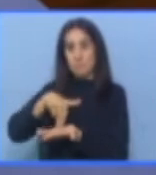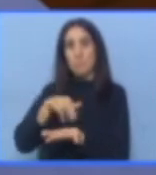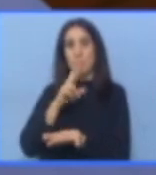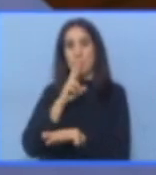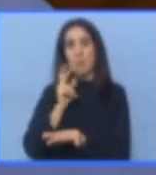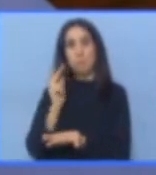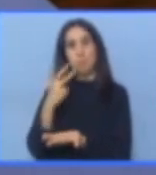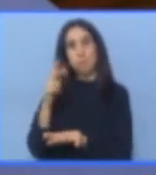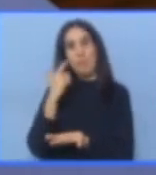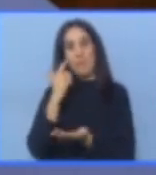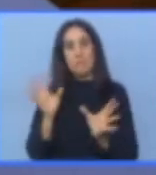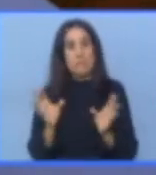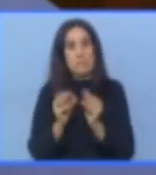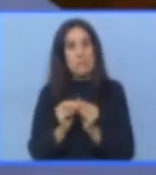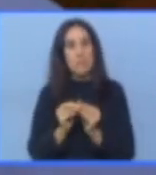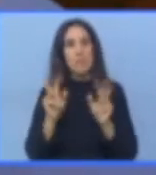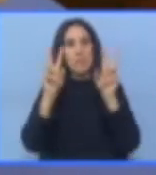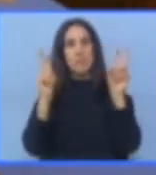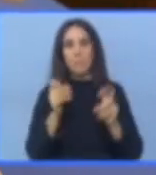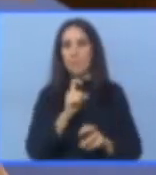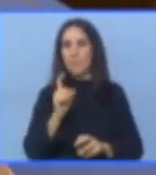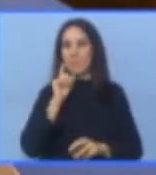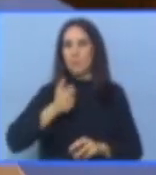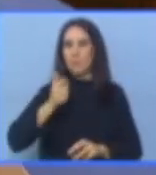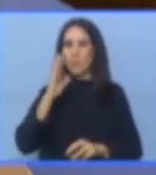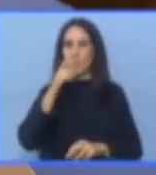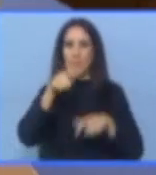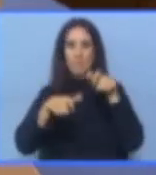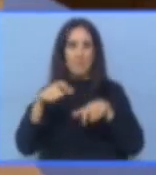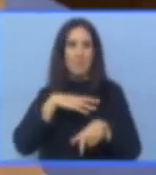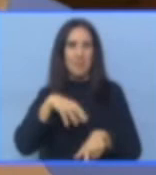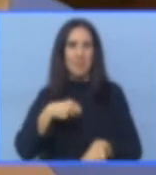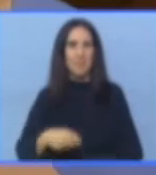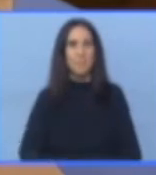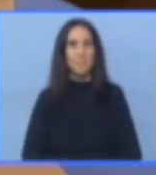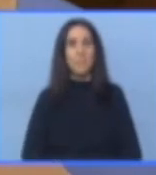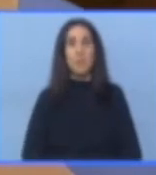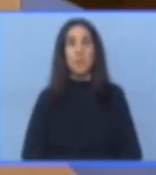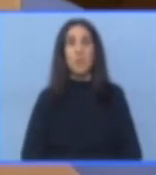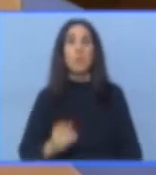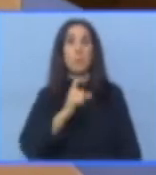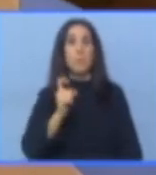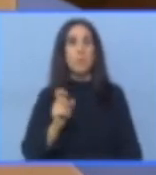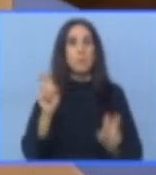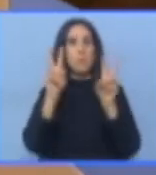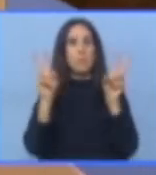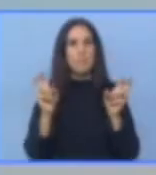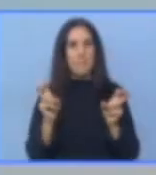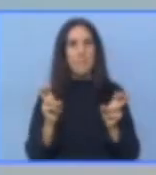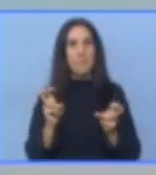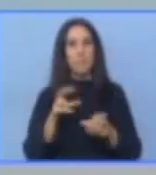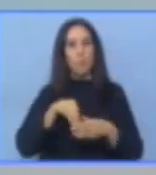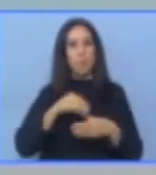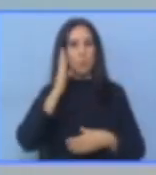convergiu para a reflexão sobre o tema da paz, que tanto importa à humanidade. E o tema da paz foi refletido no contexto